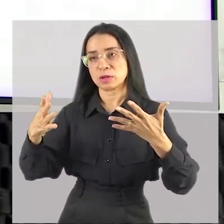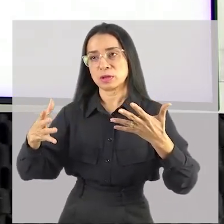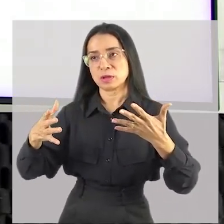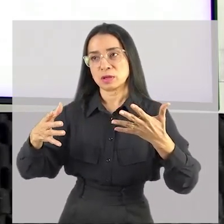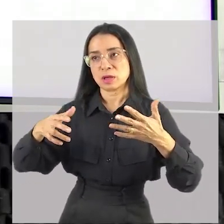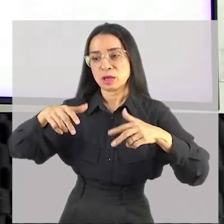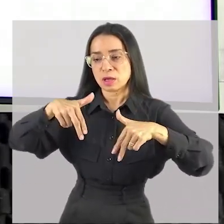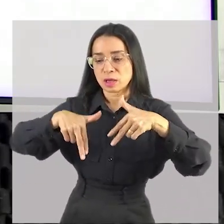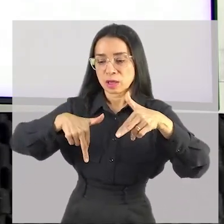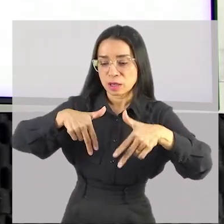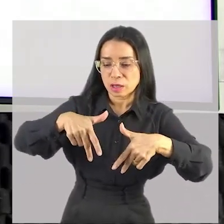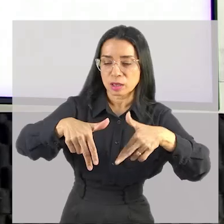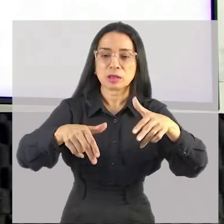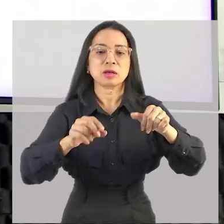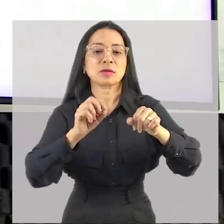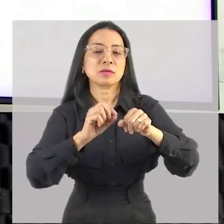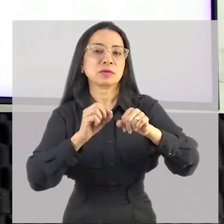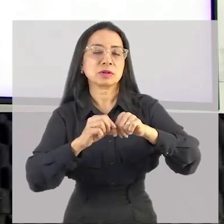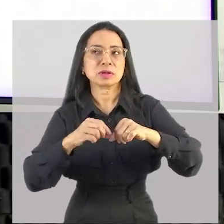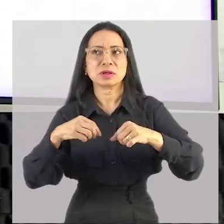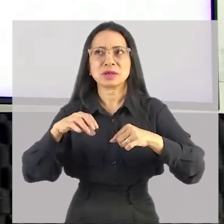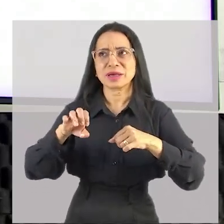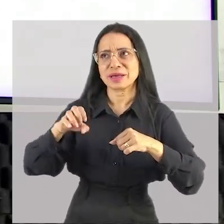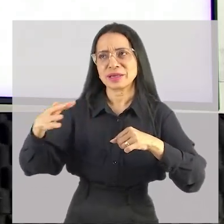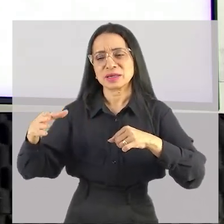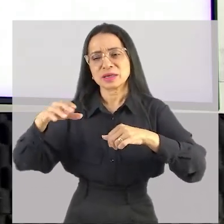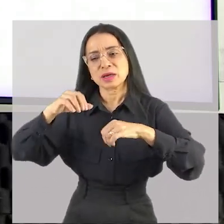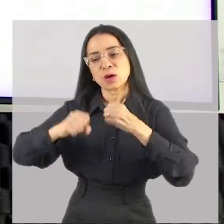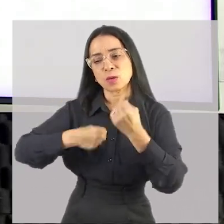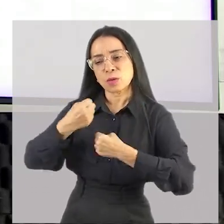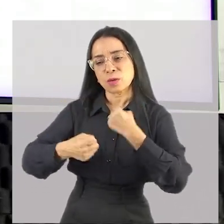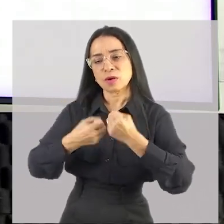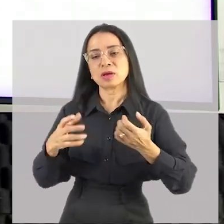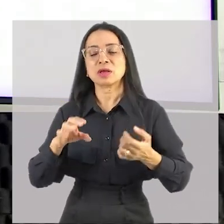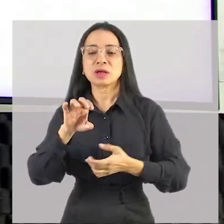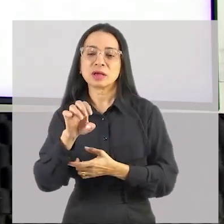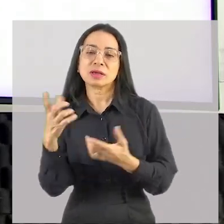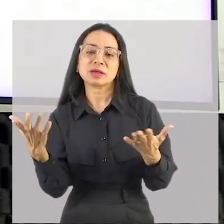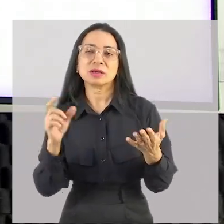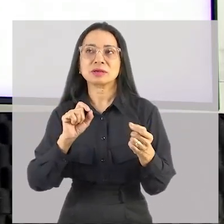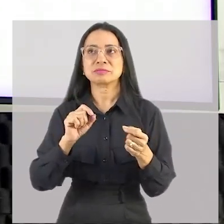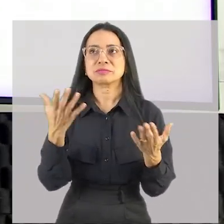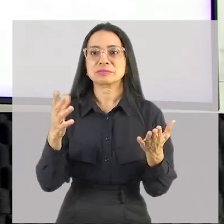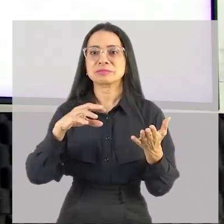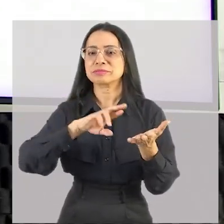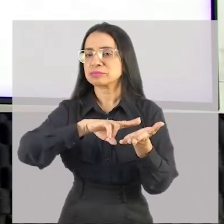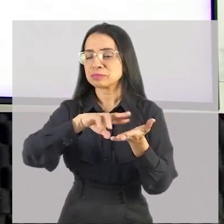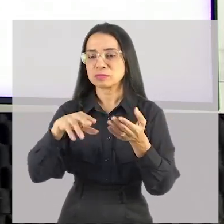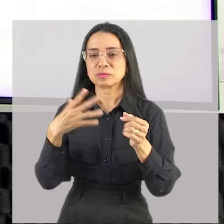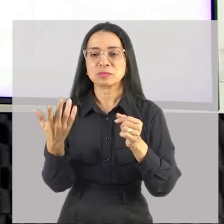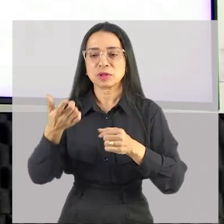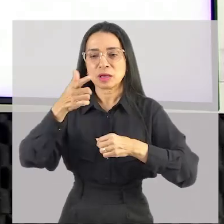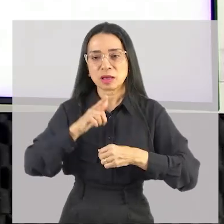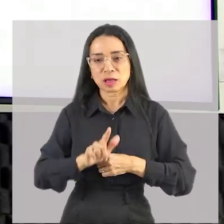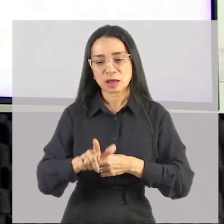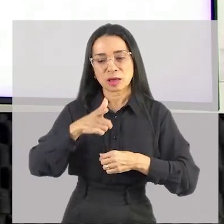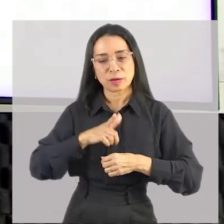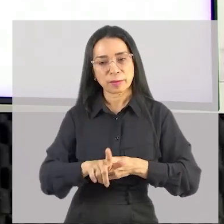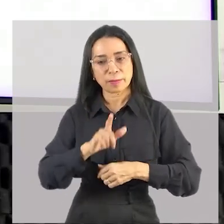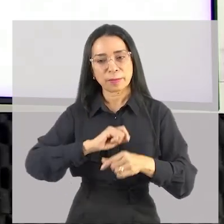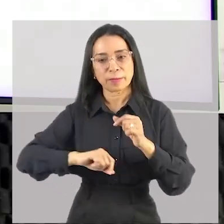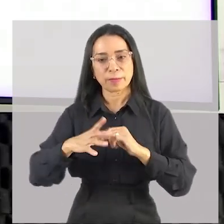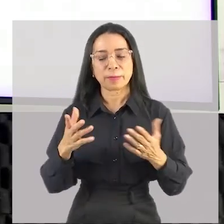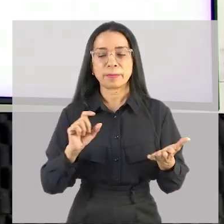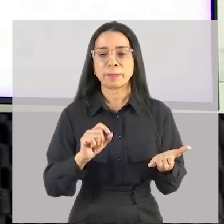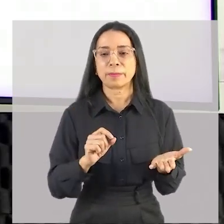e fazia, e corria, e isso, e aquilo, enfim. Quando você repete muitos síndetos, ou